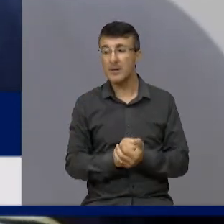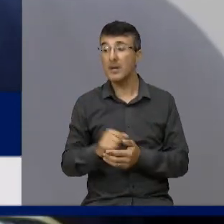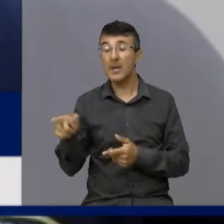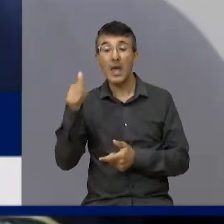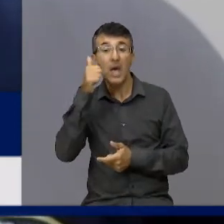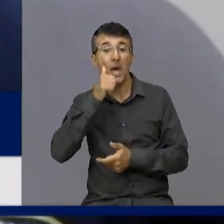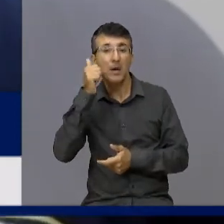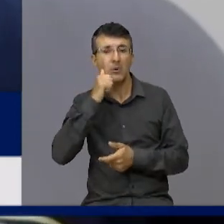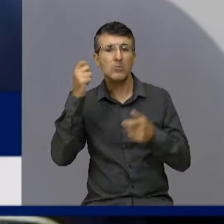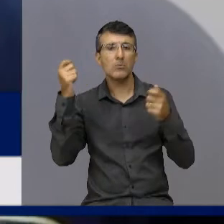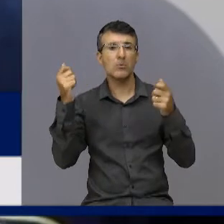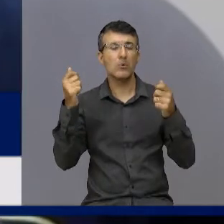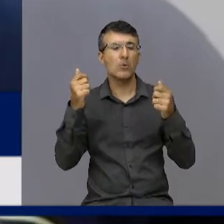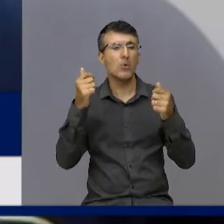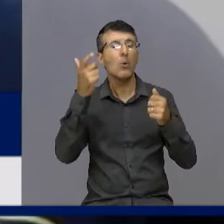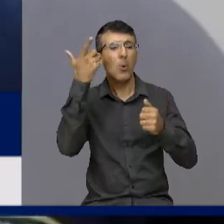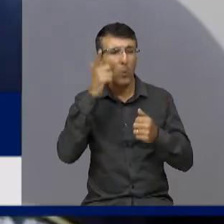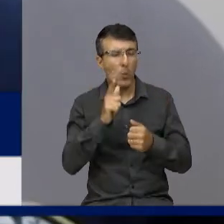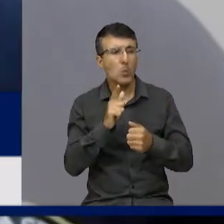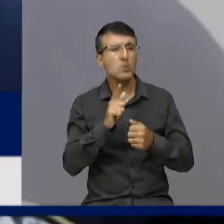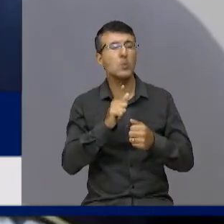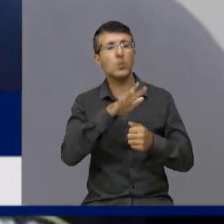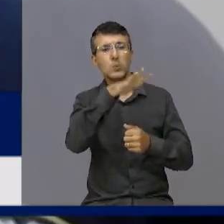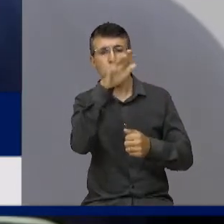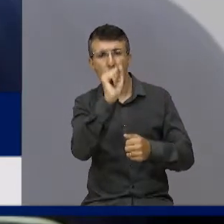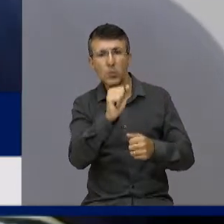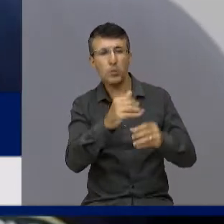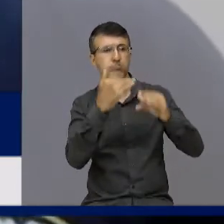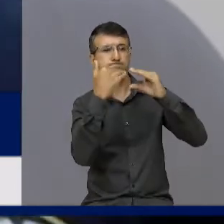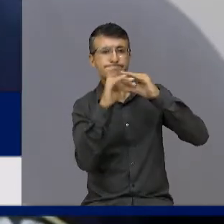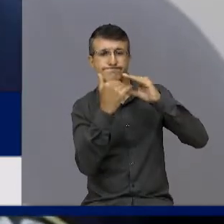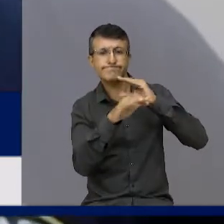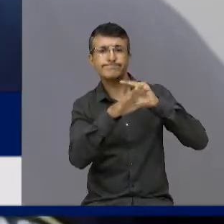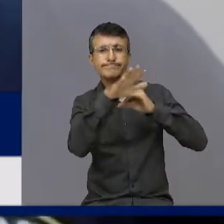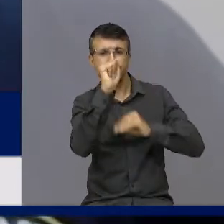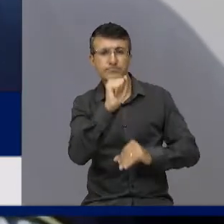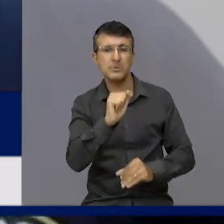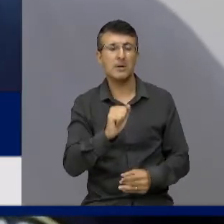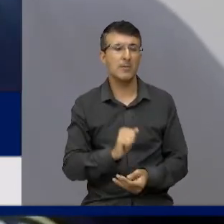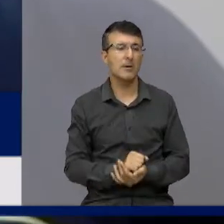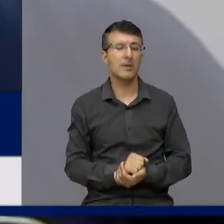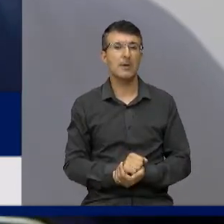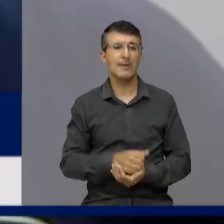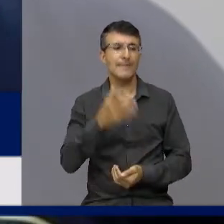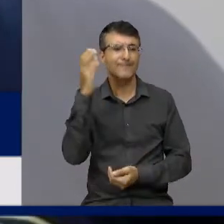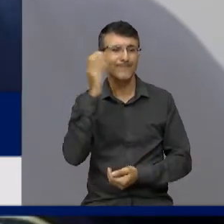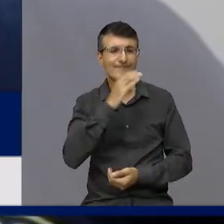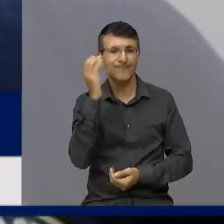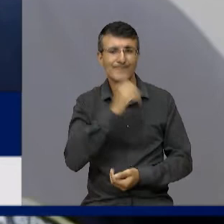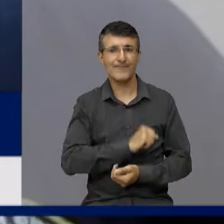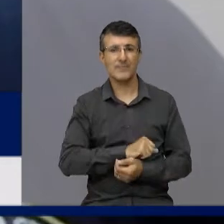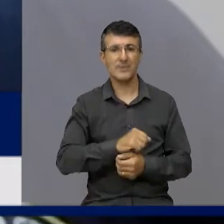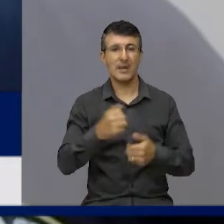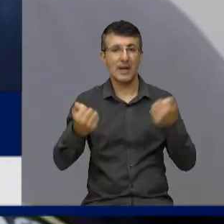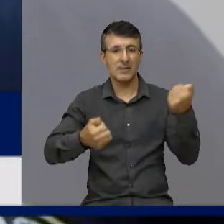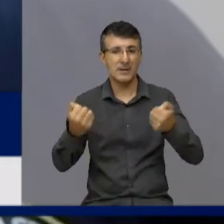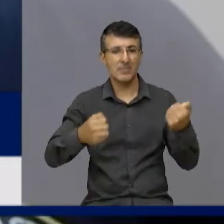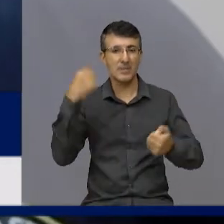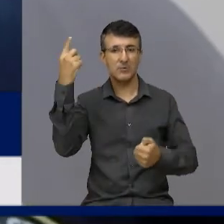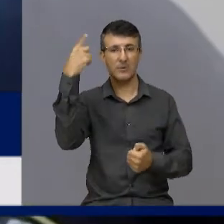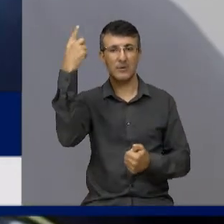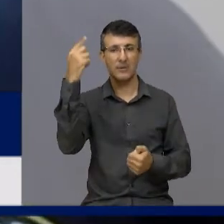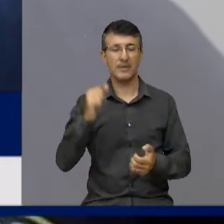esse risco e acionar de imediato a patrulha, né? Aquela campanha de